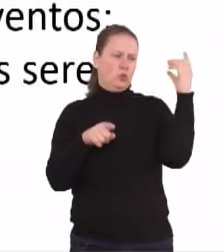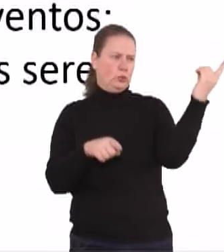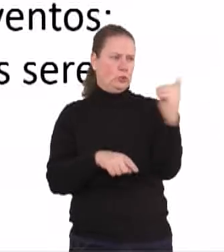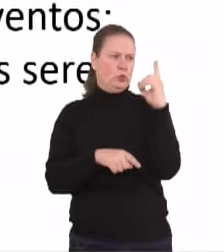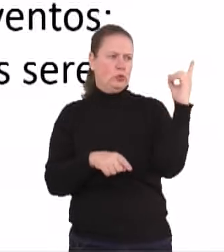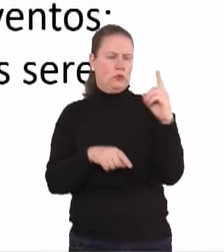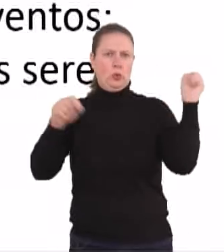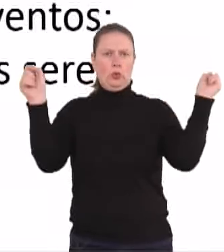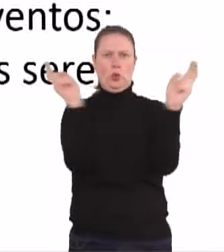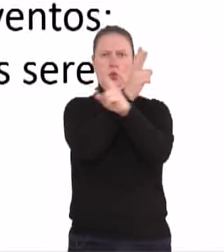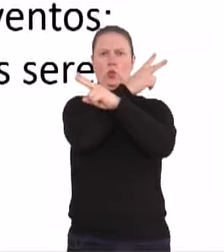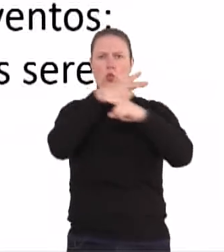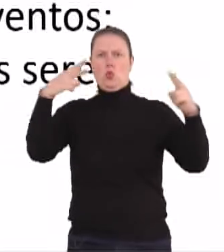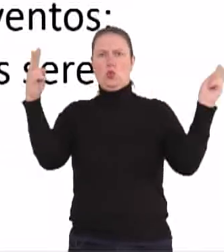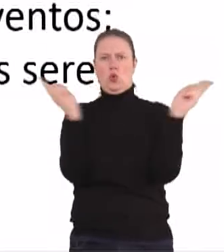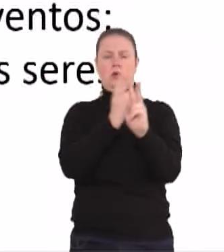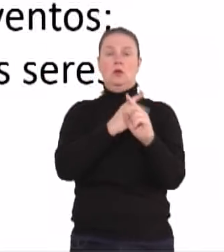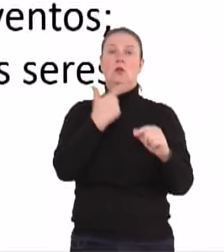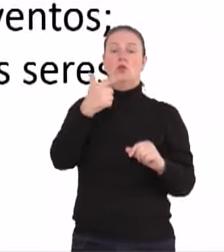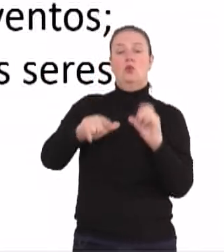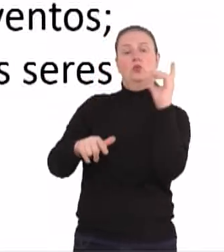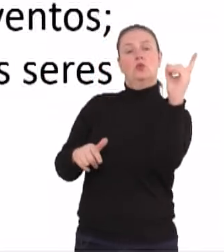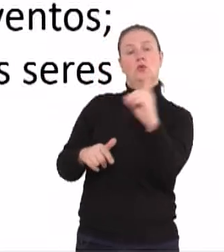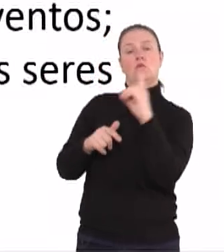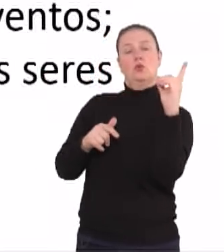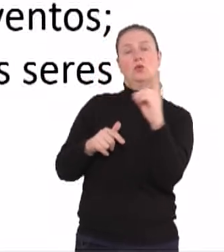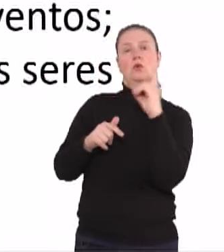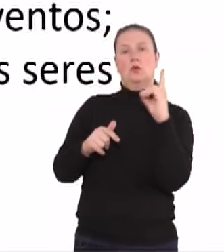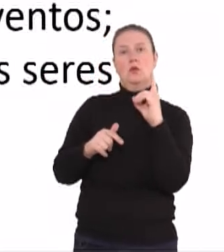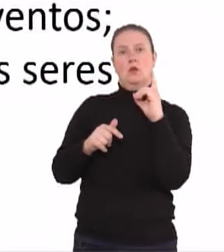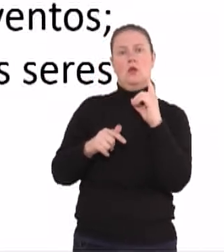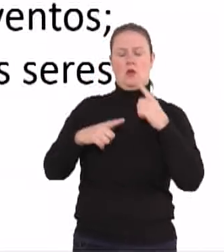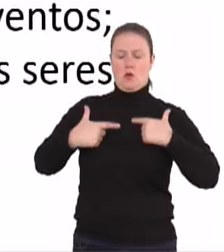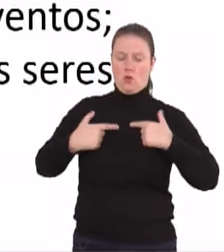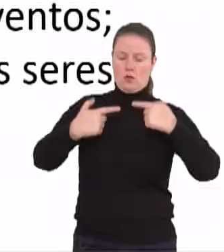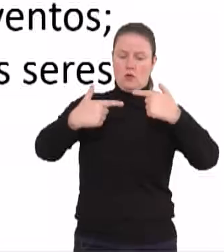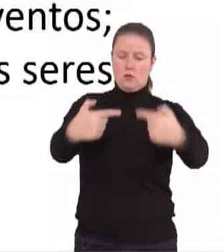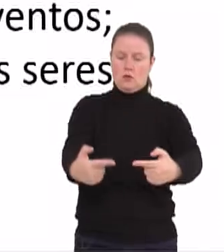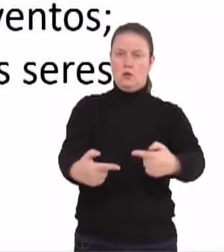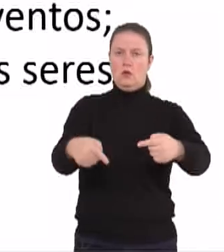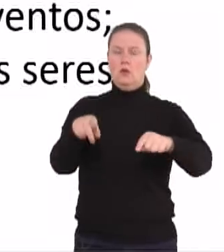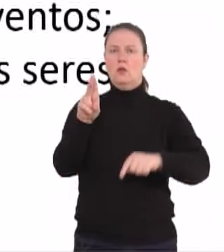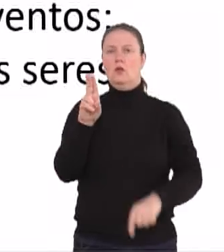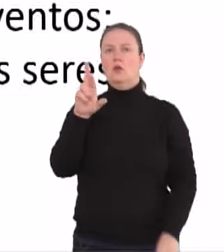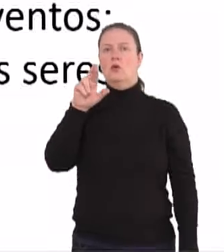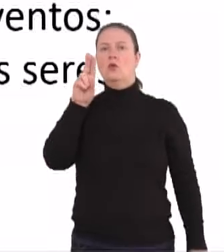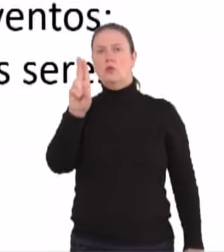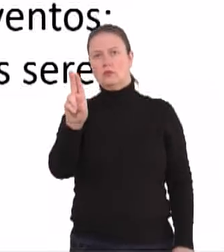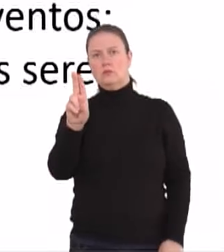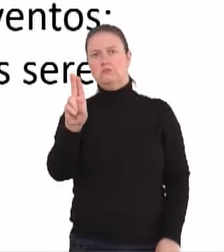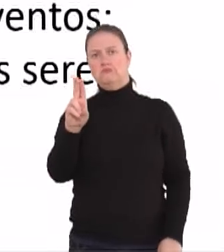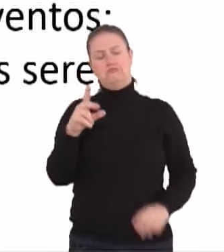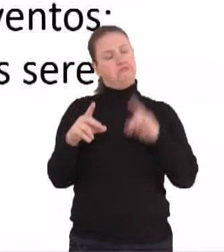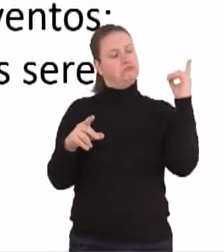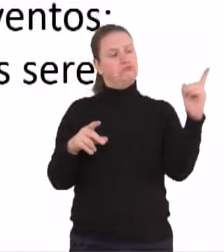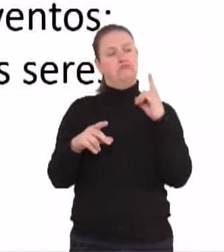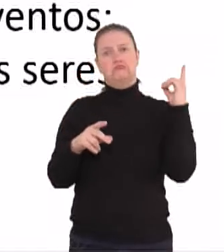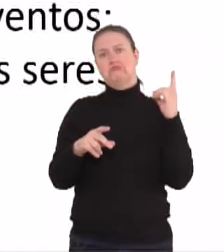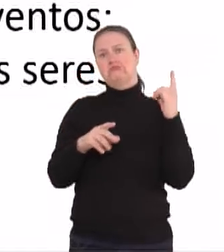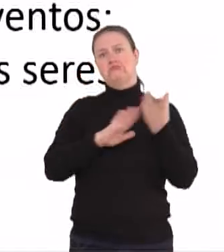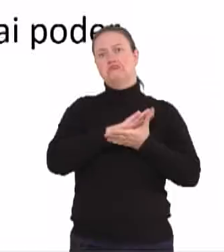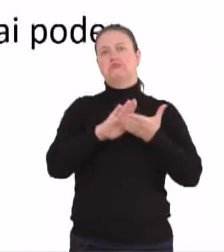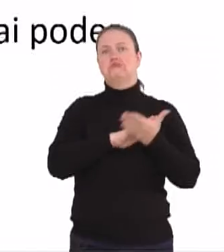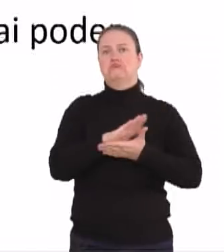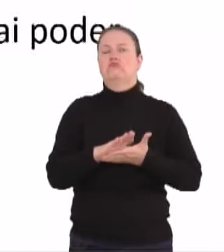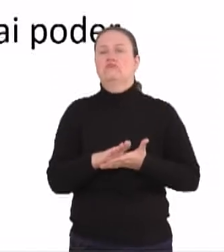Tumatauenga, deus da guerra, que deu origem aos seres humanos, e Uru, que não era deus de nada.